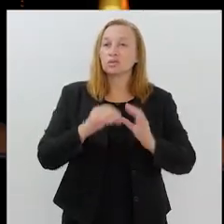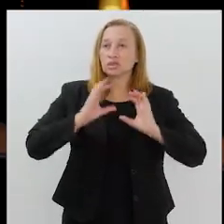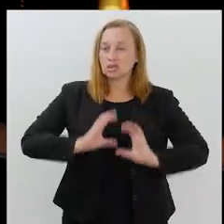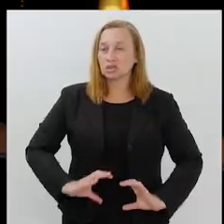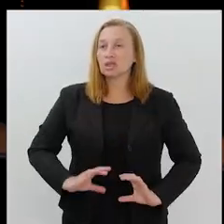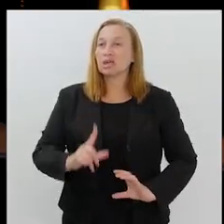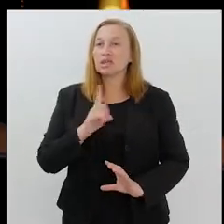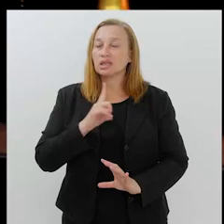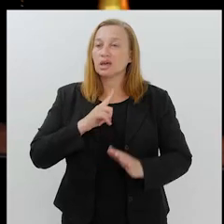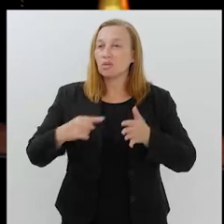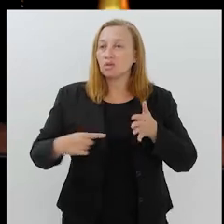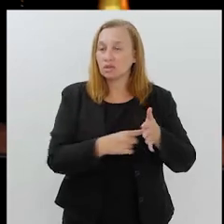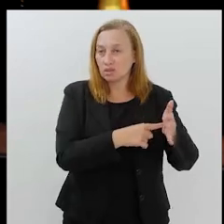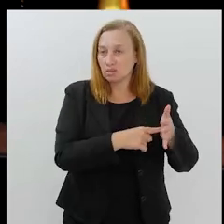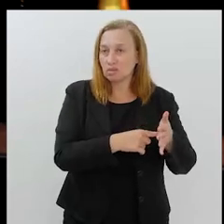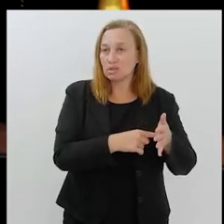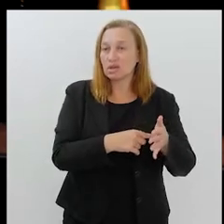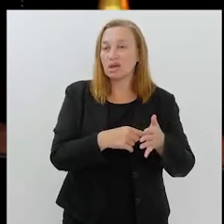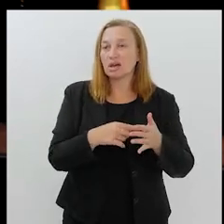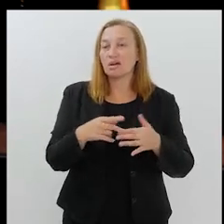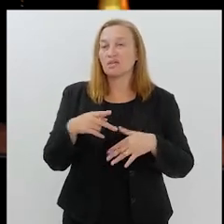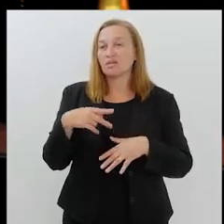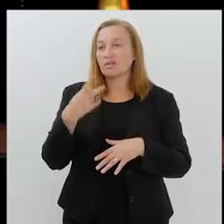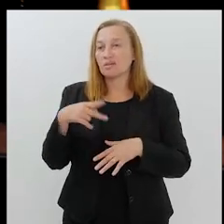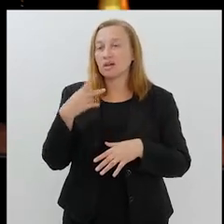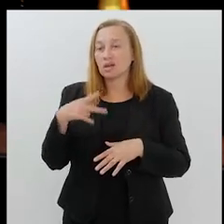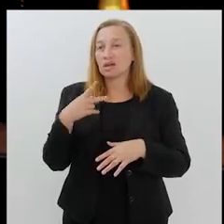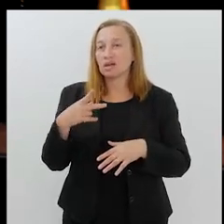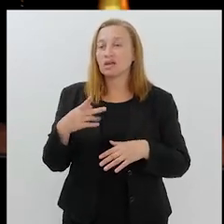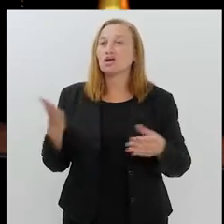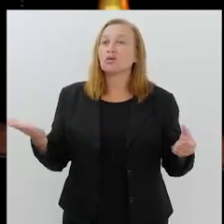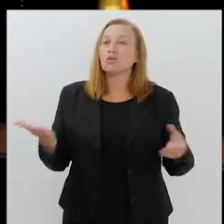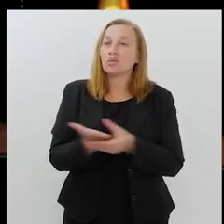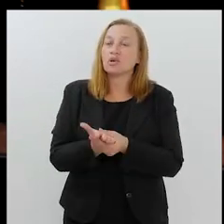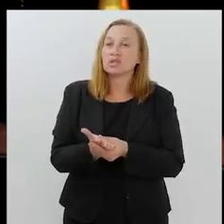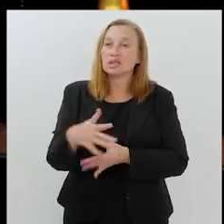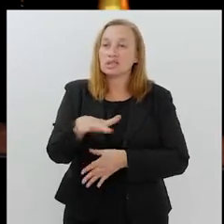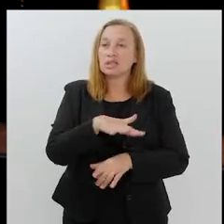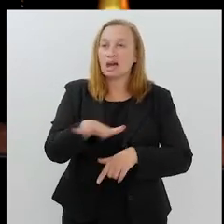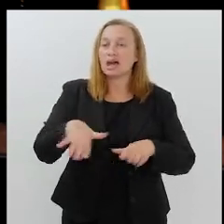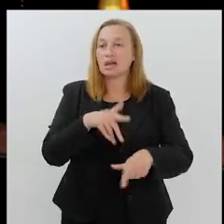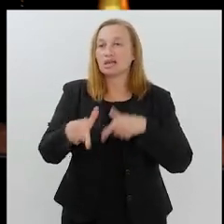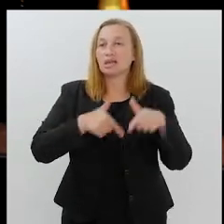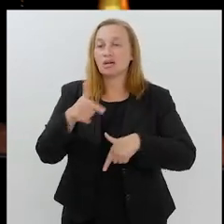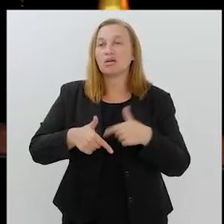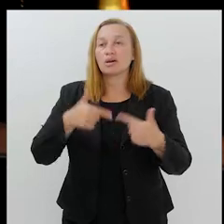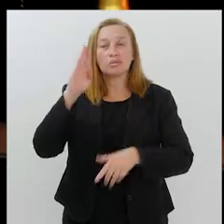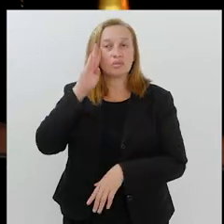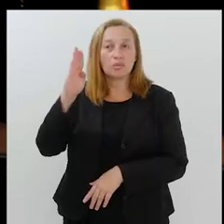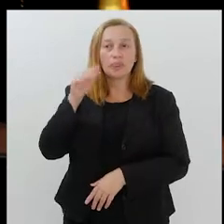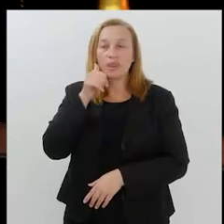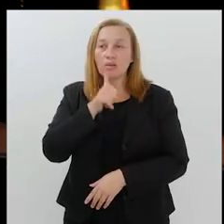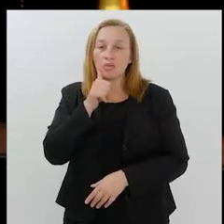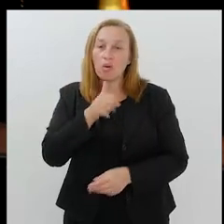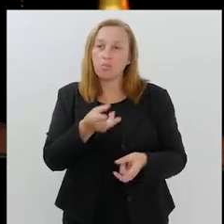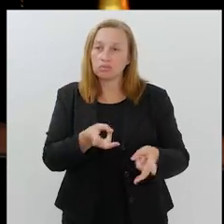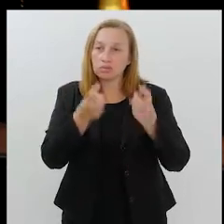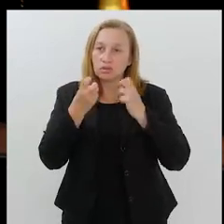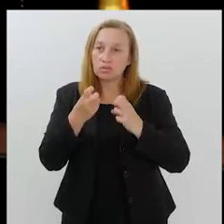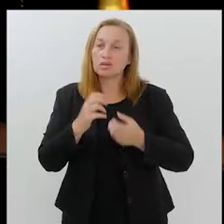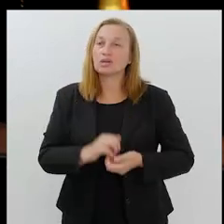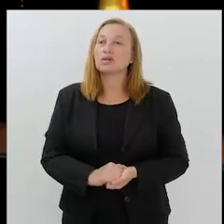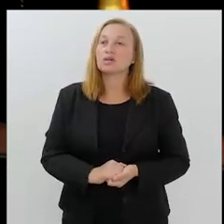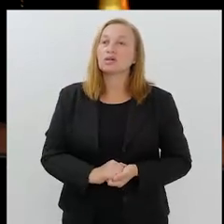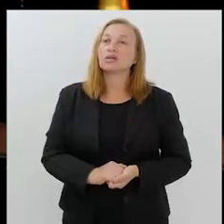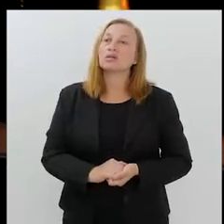cidadãos que tenam alguma denúncia a fazer em relação a processos no ambiente de trabalho especialmente as mulheres que é o que a gente tem